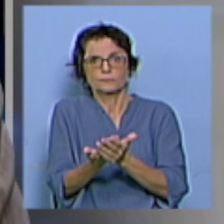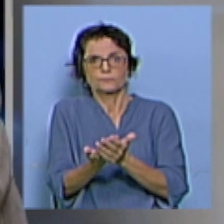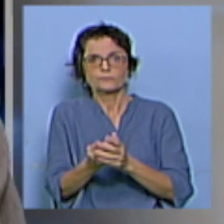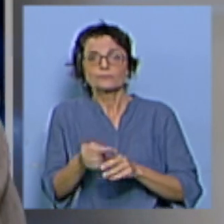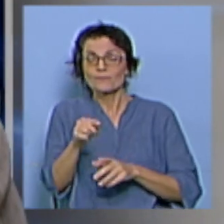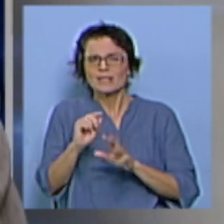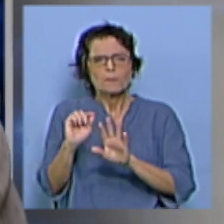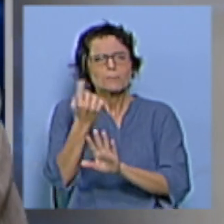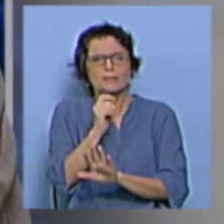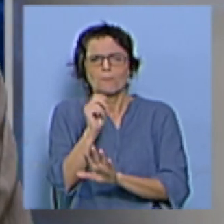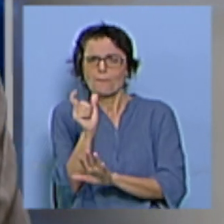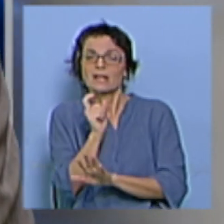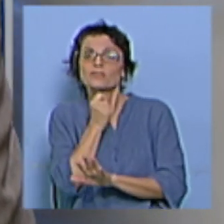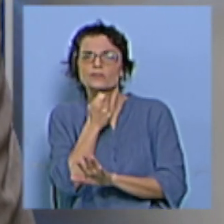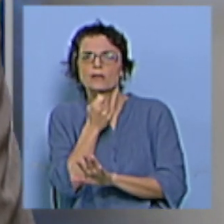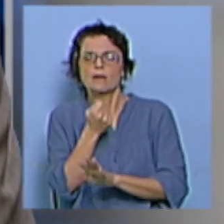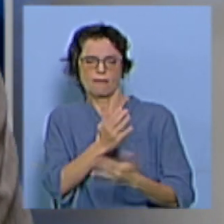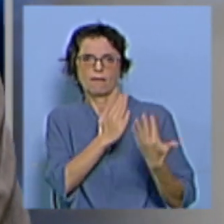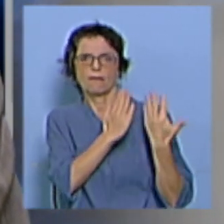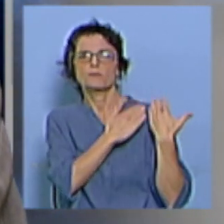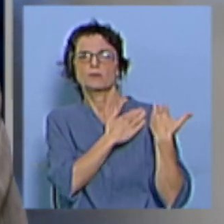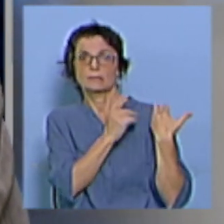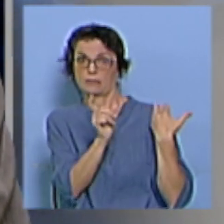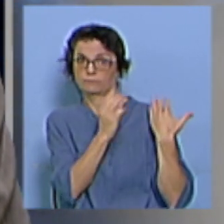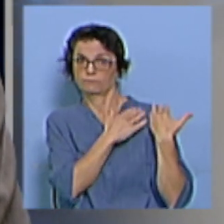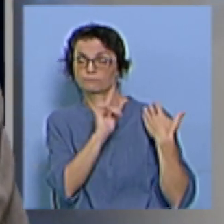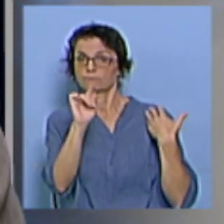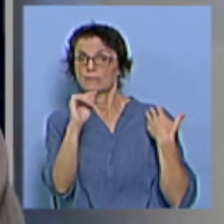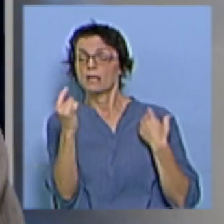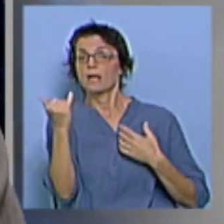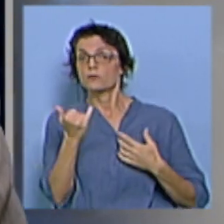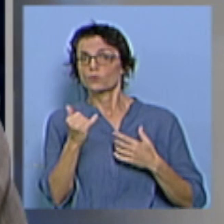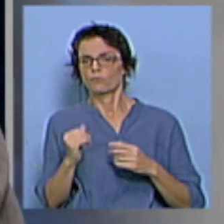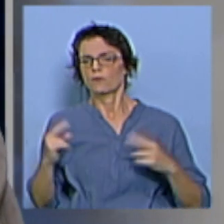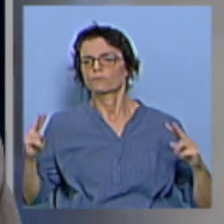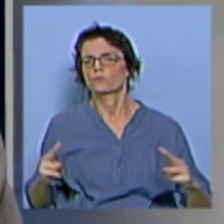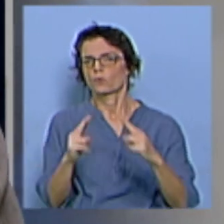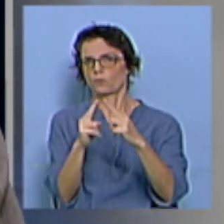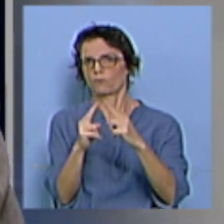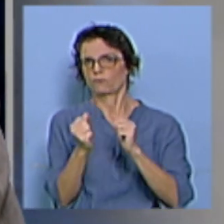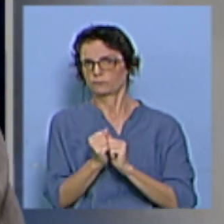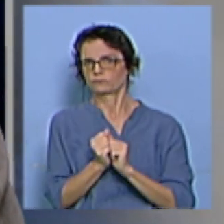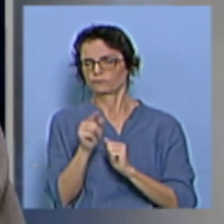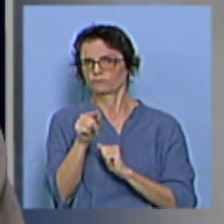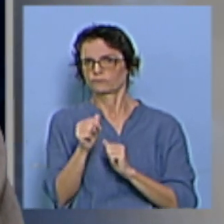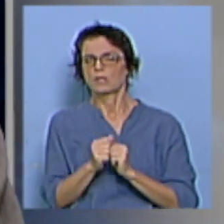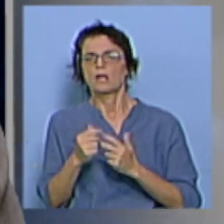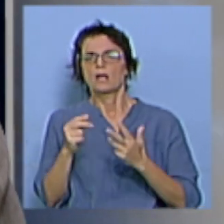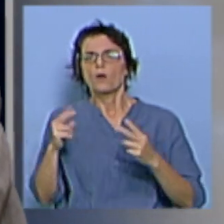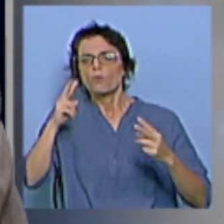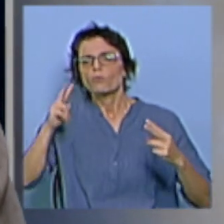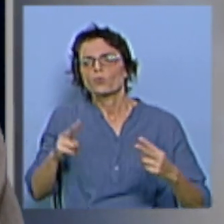primeira palavra-chave que surgiu foi responsabilidade. A segunda, o encontro. Não foi por acaso que é o Ocidente